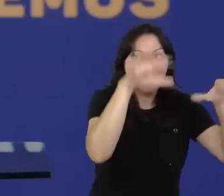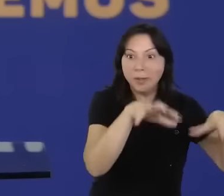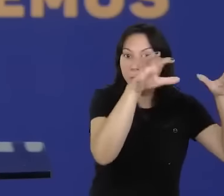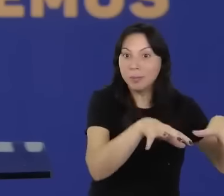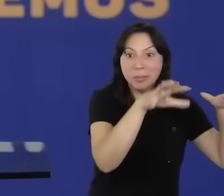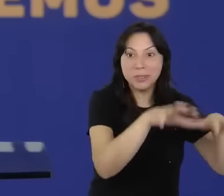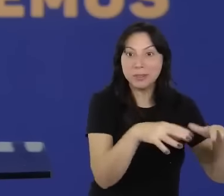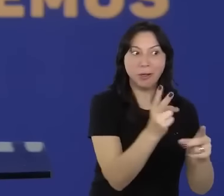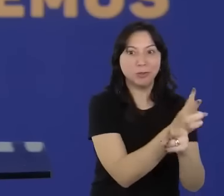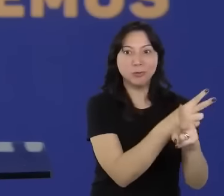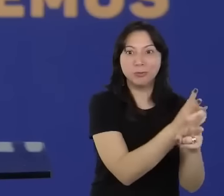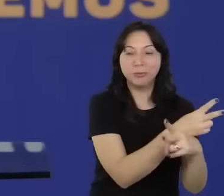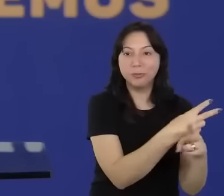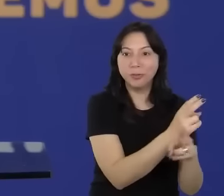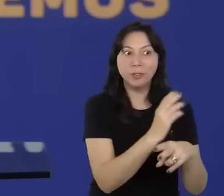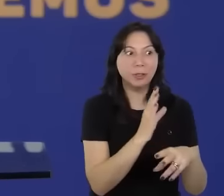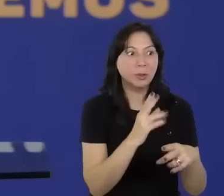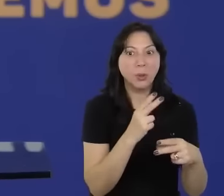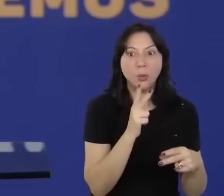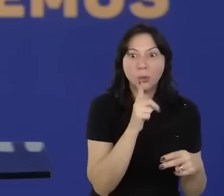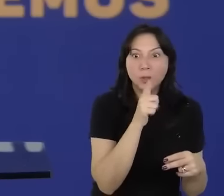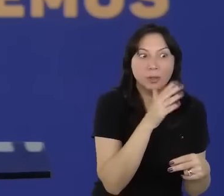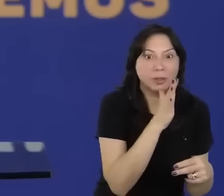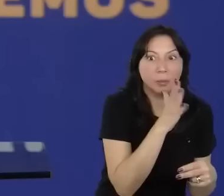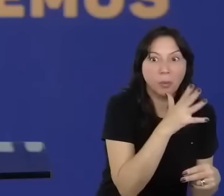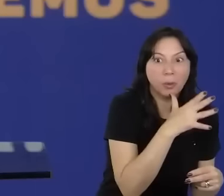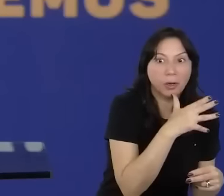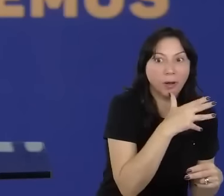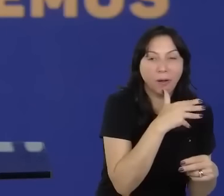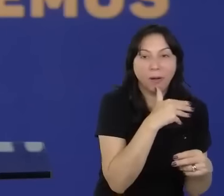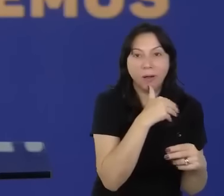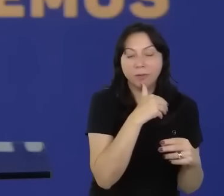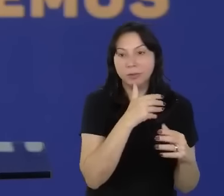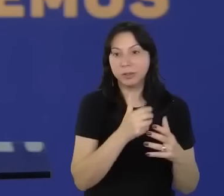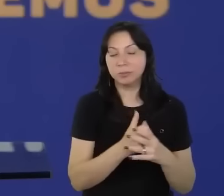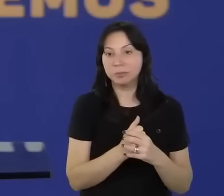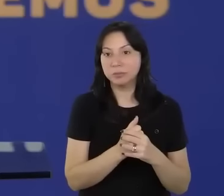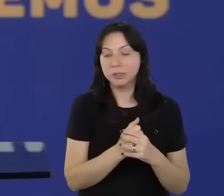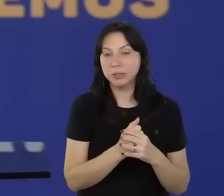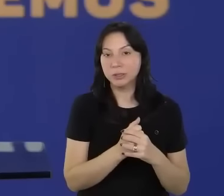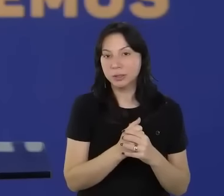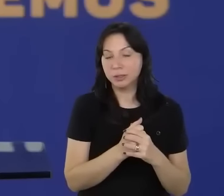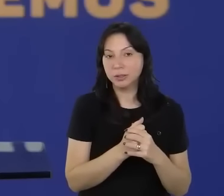estão atravessando a o mar da Galileia do Oeste pro leste ou do leste pro